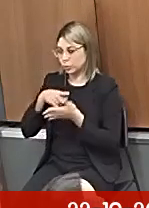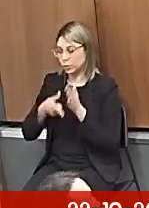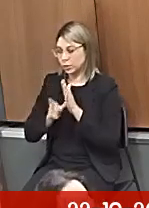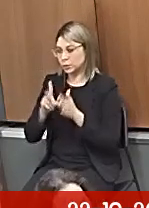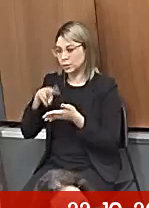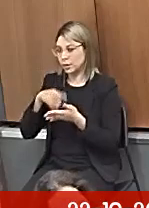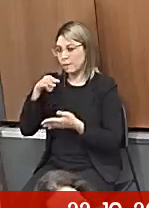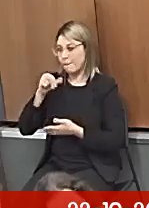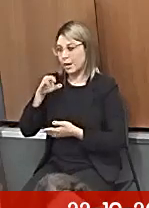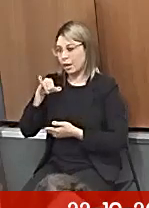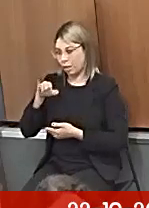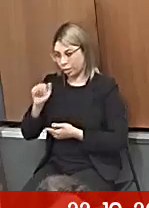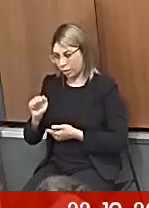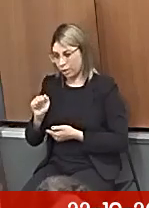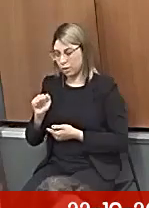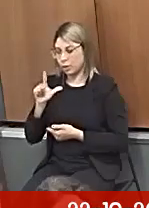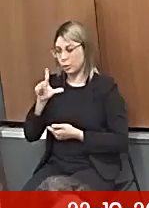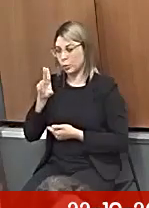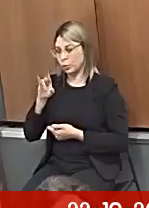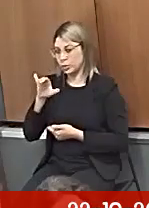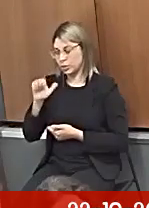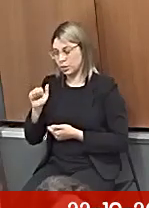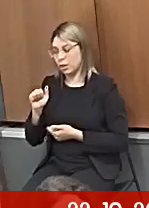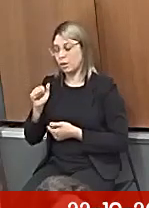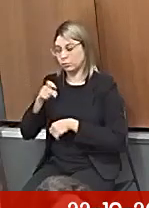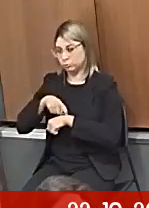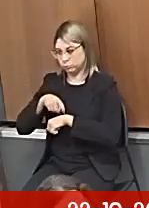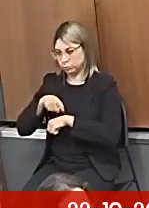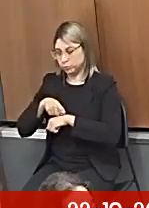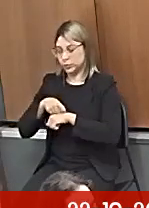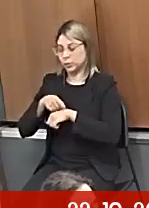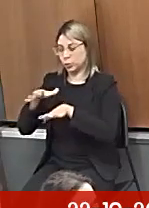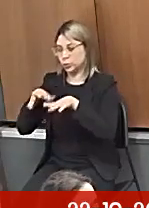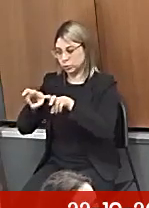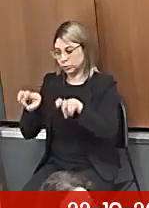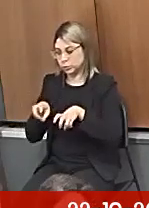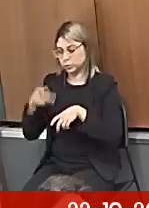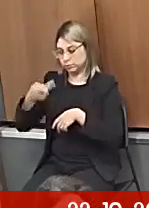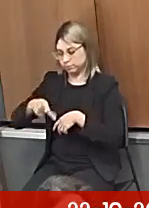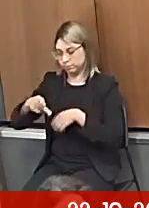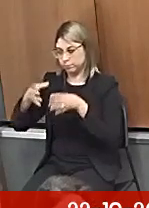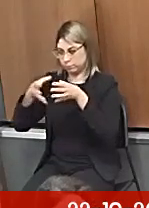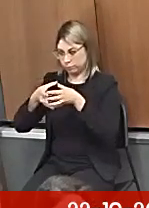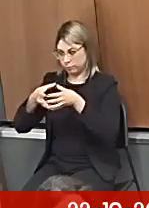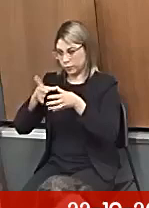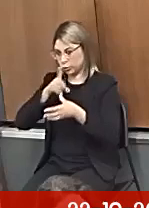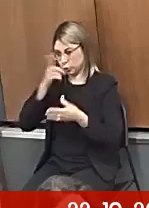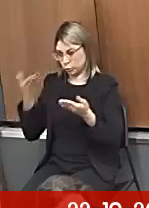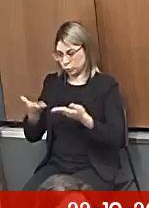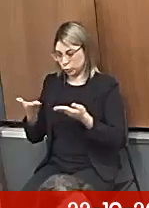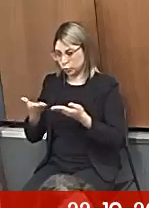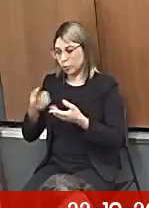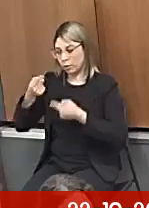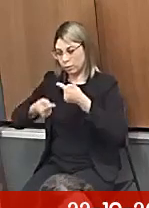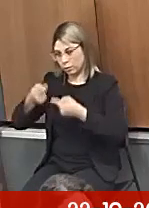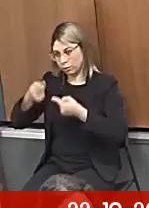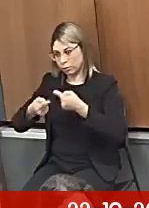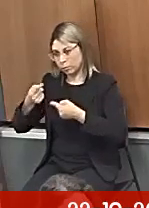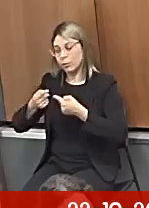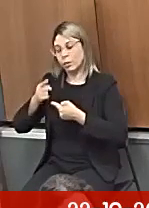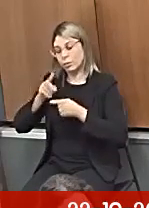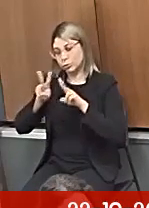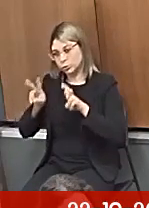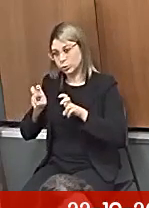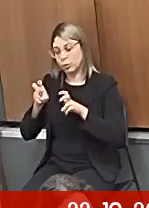por Mariana Lúcia durante a audiência pública dessa comissão, neste dia, para debater a recusa